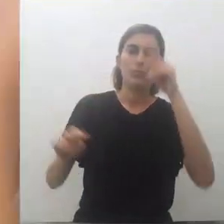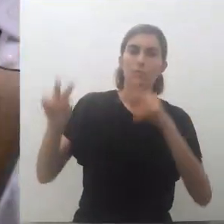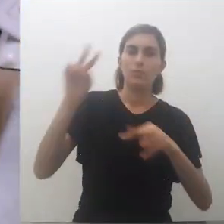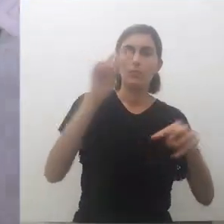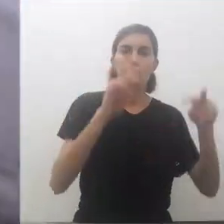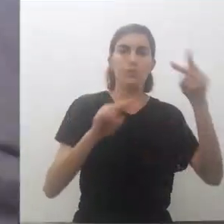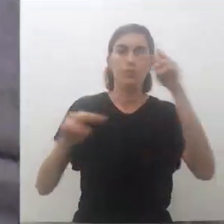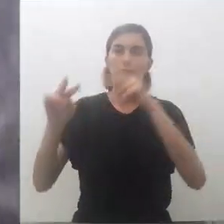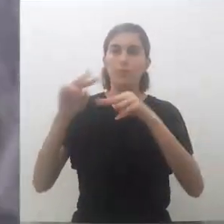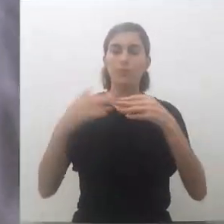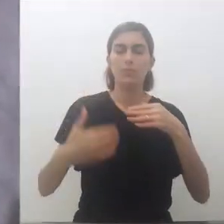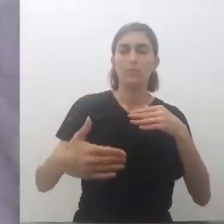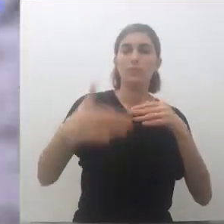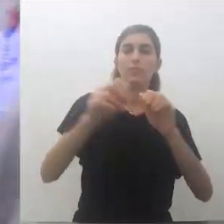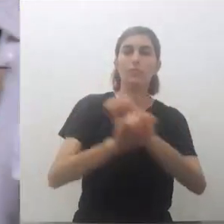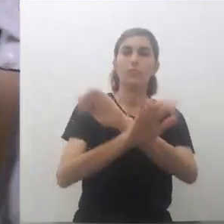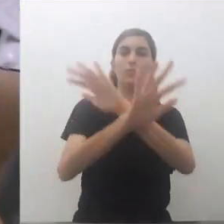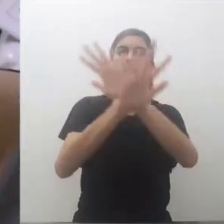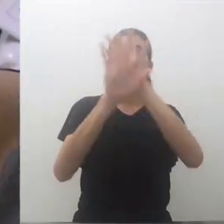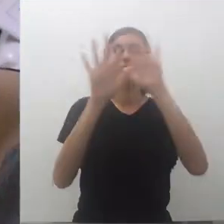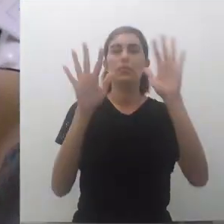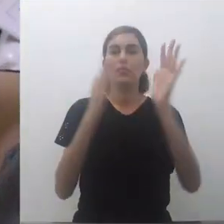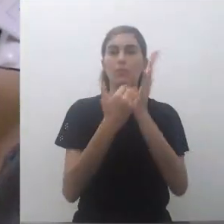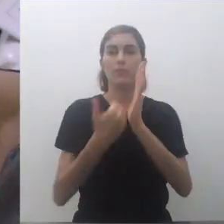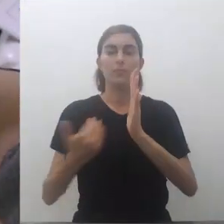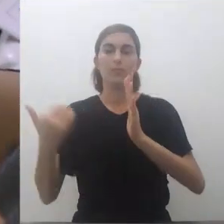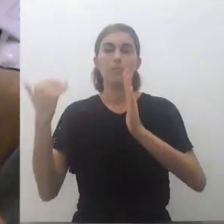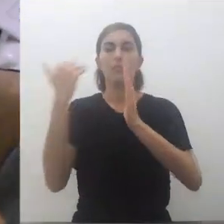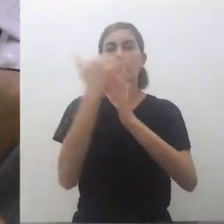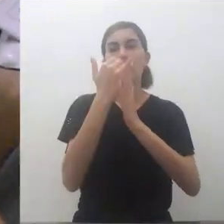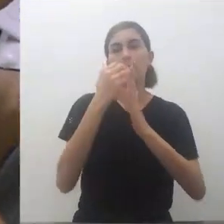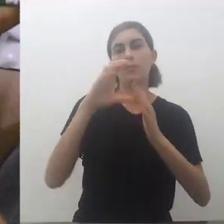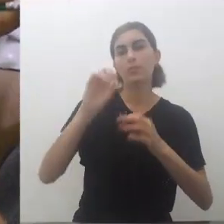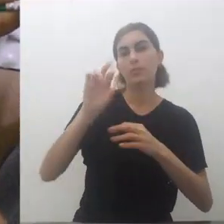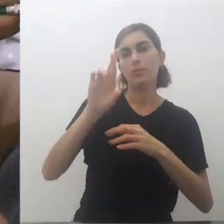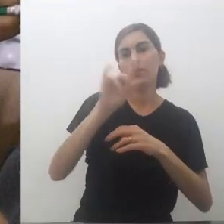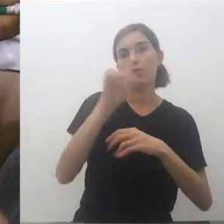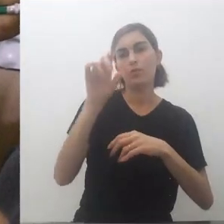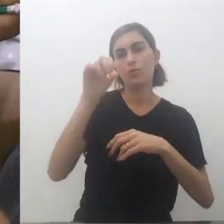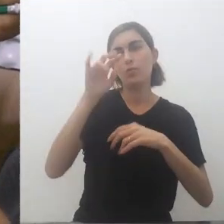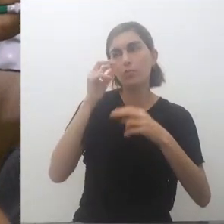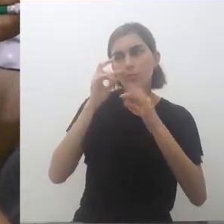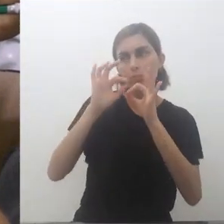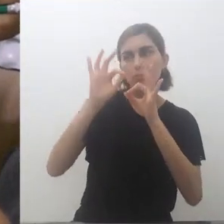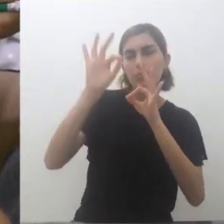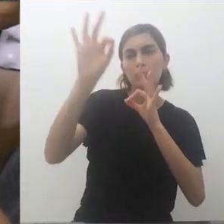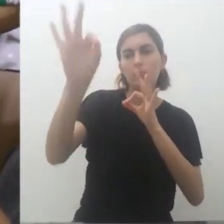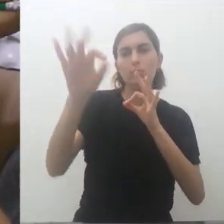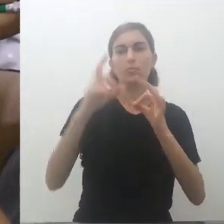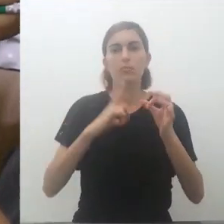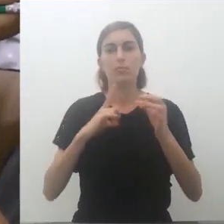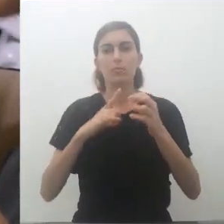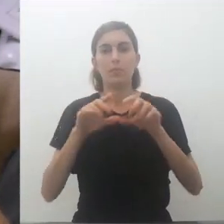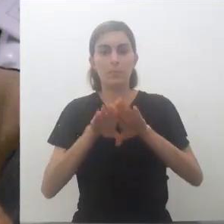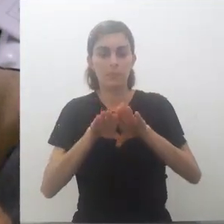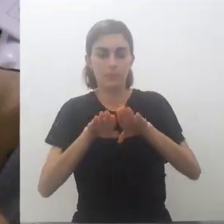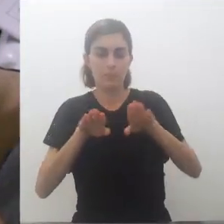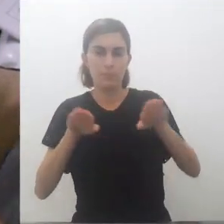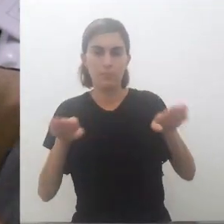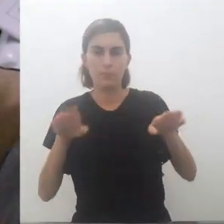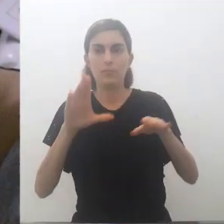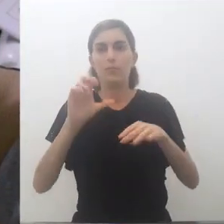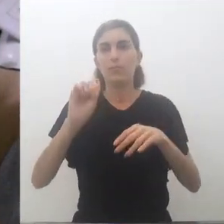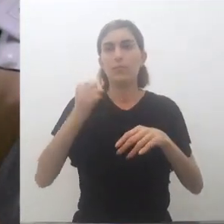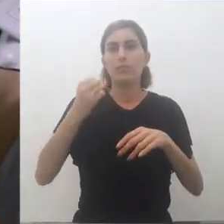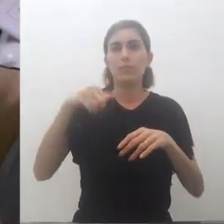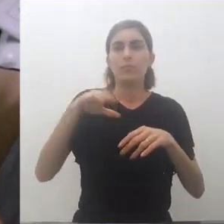para uma amplitude maior sobre o horizonte. Temos o objeto em primeiro plano aqui, a cacimba,